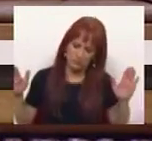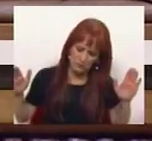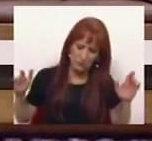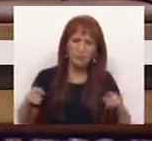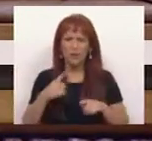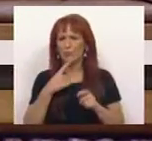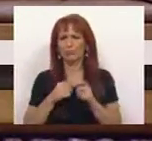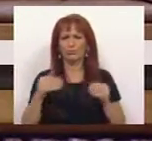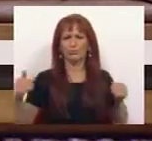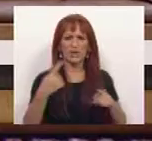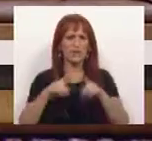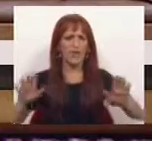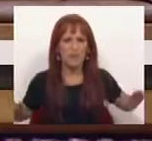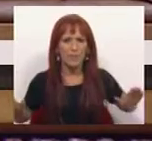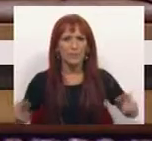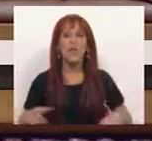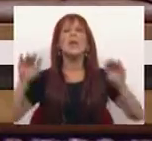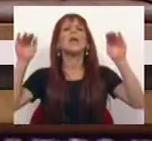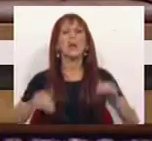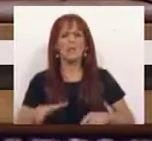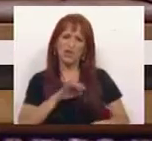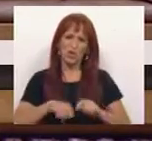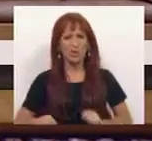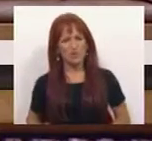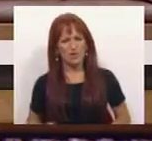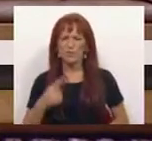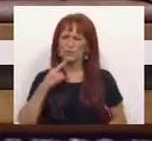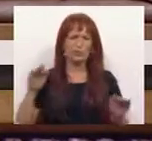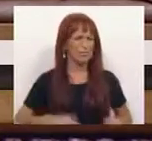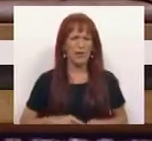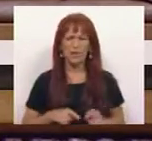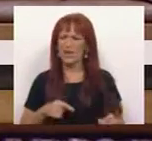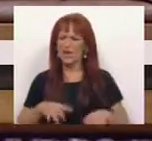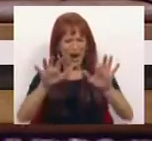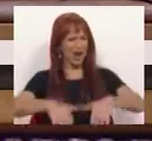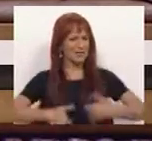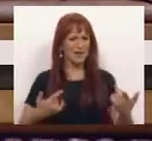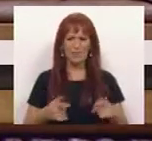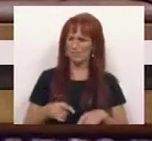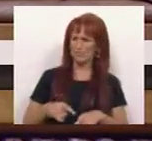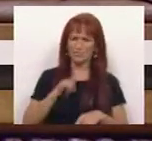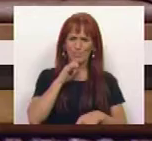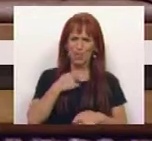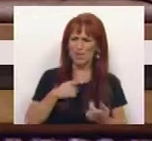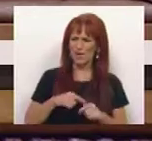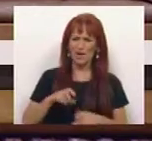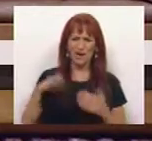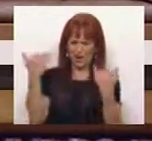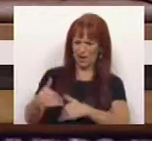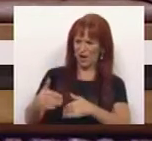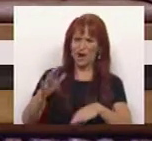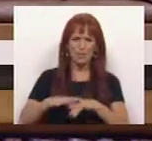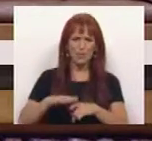convenhamos, vai uma grande diferença. E muito menos, senhores deputados, muito menos esta Assembleia poderá estar